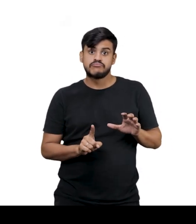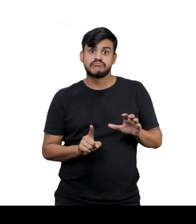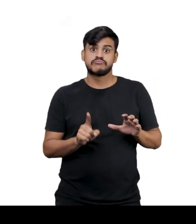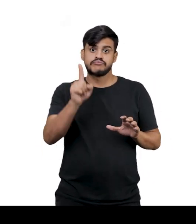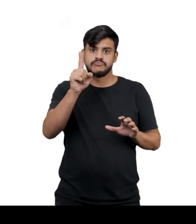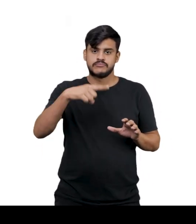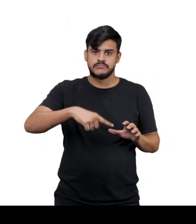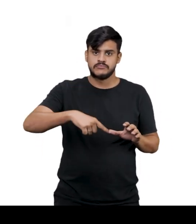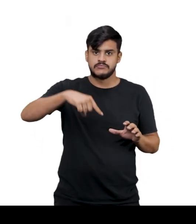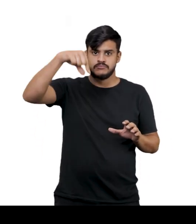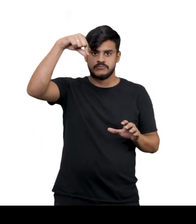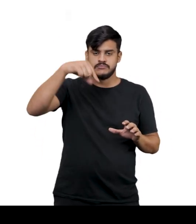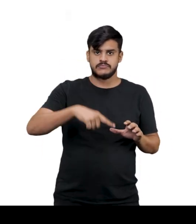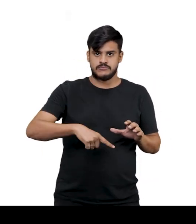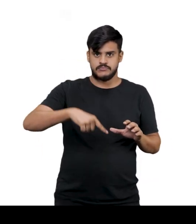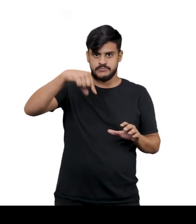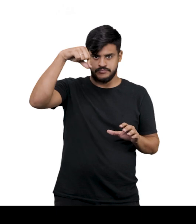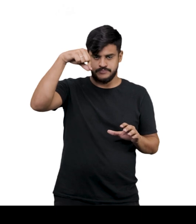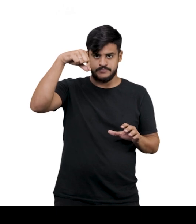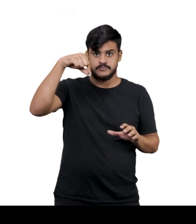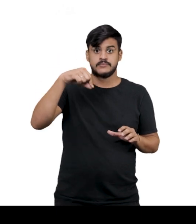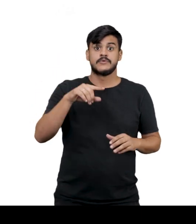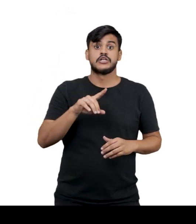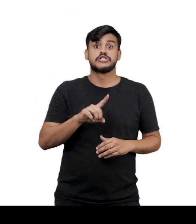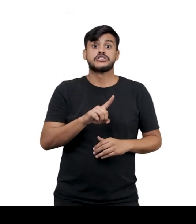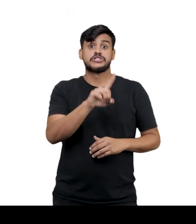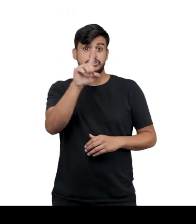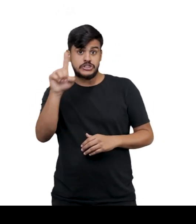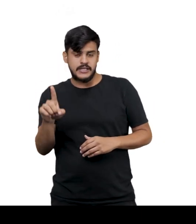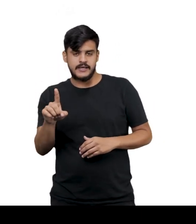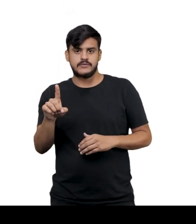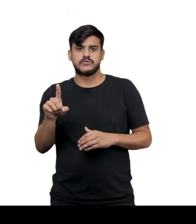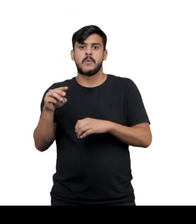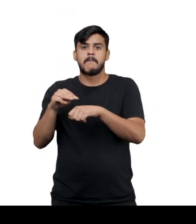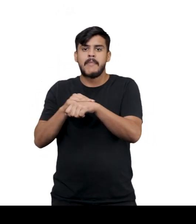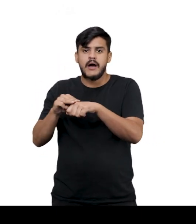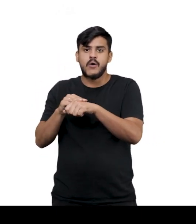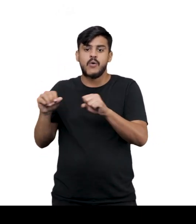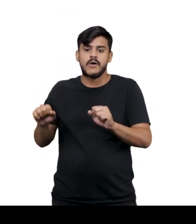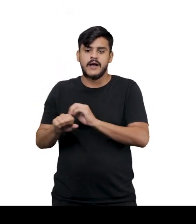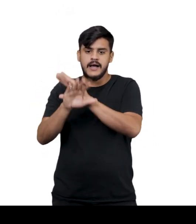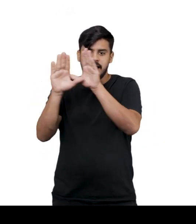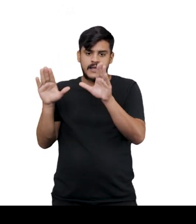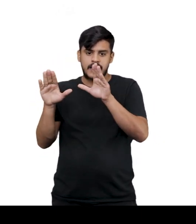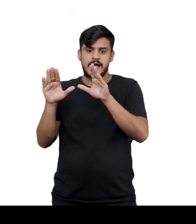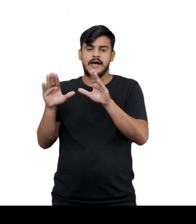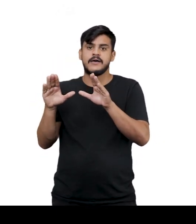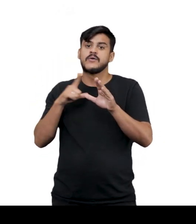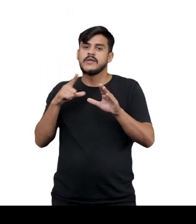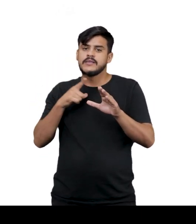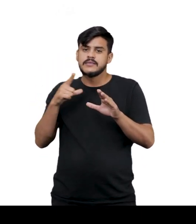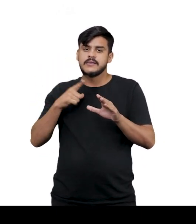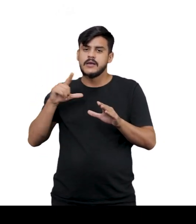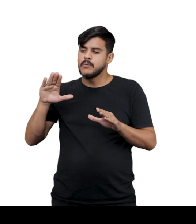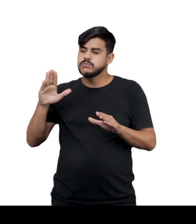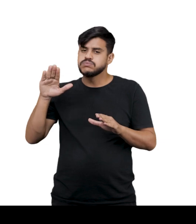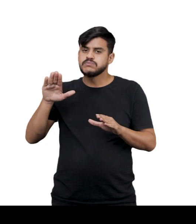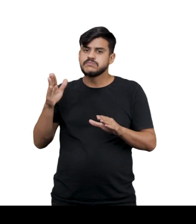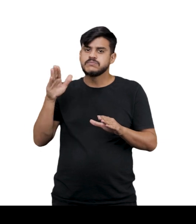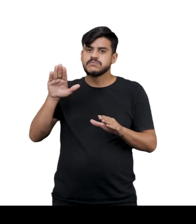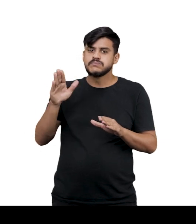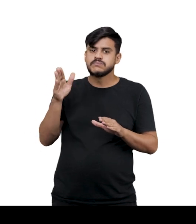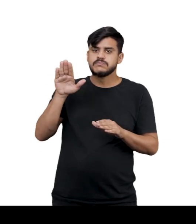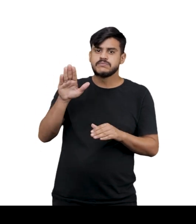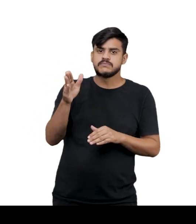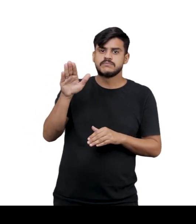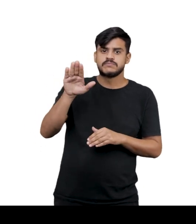uma ponta que se direciona para o alto. Do lado direito, o tecido é marrom claro e sua trama traz